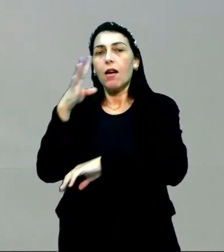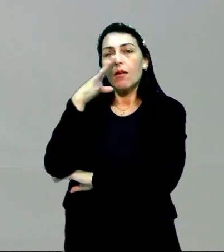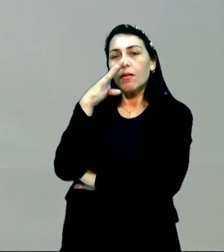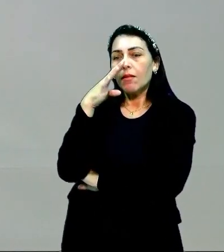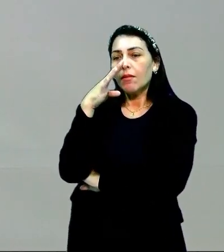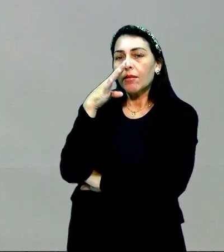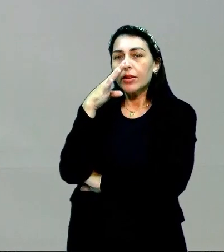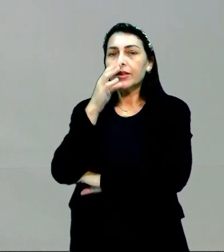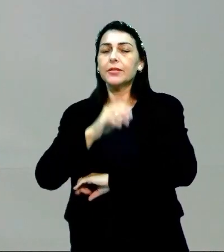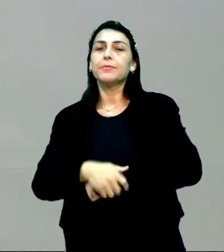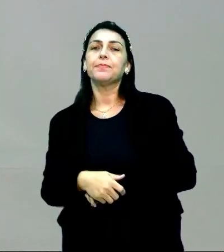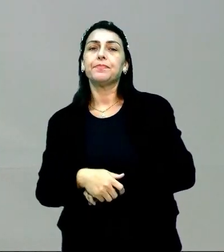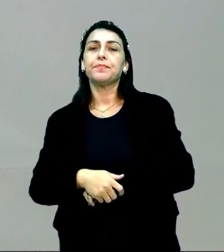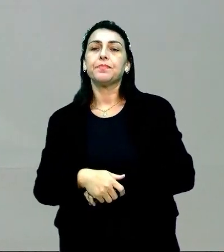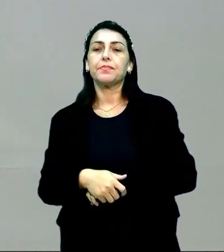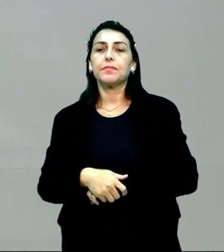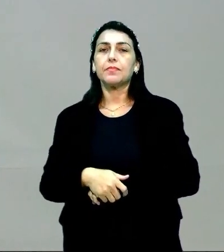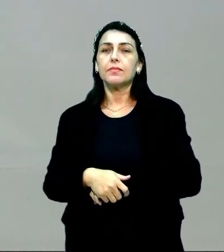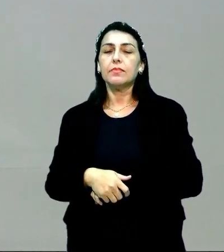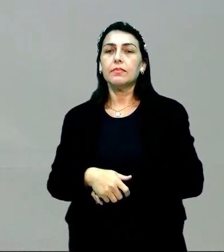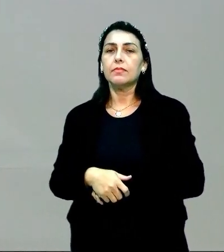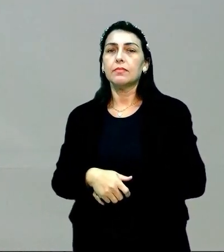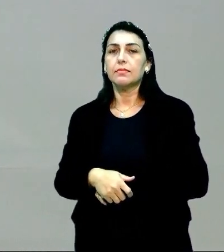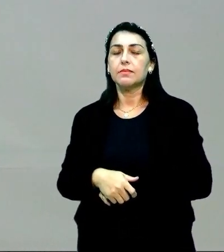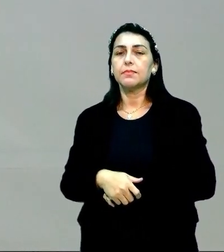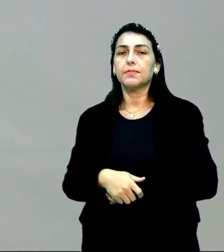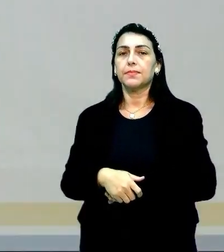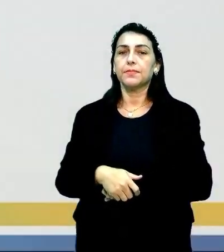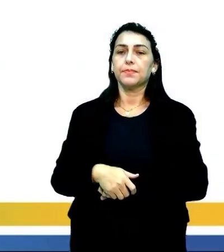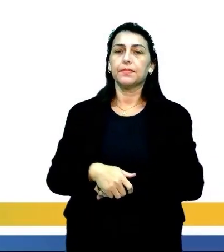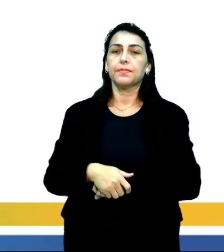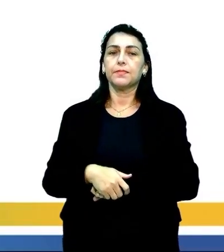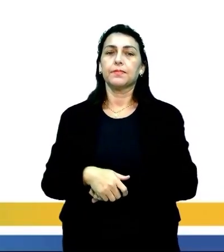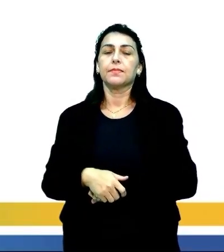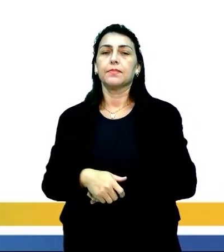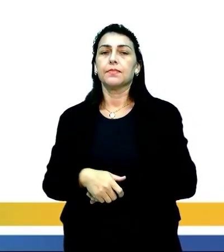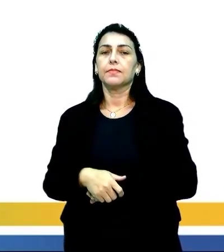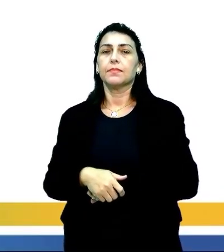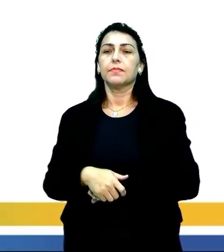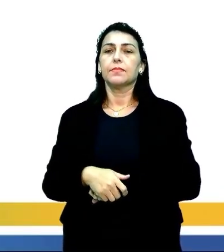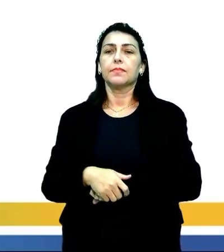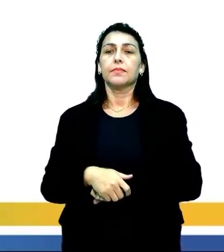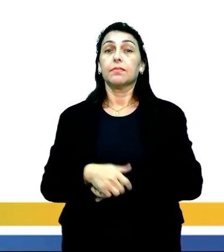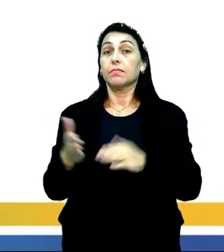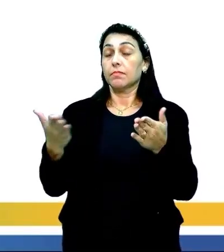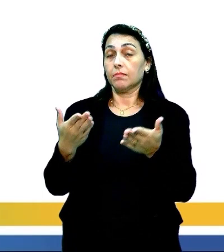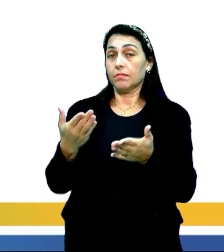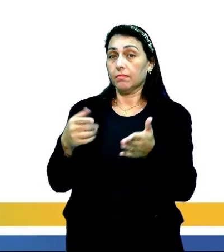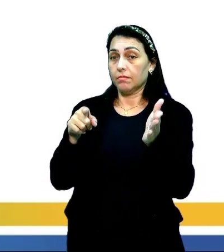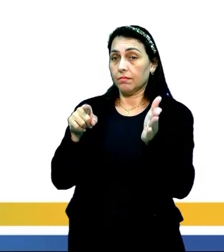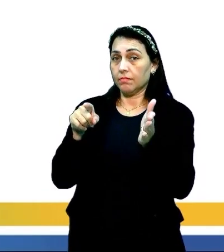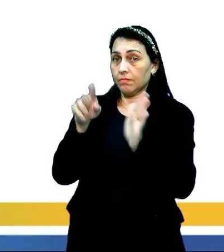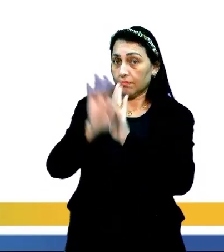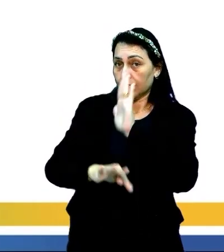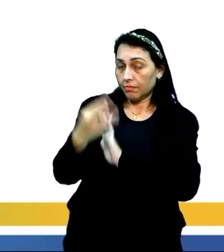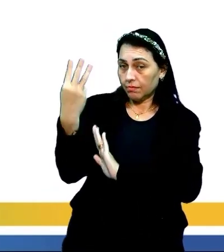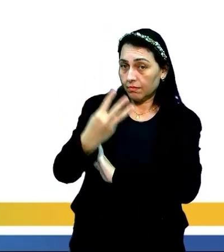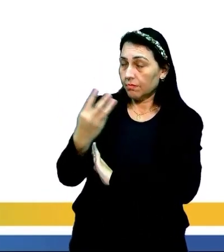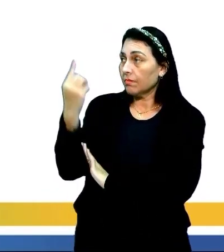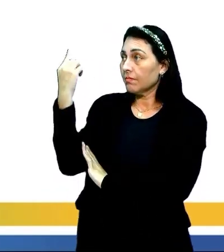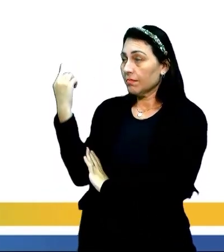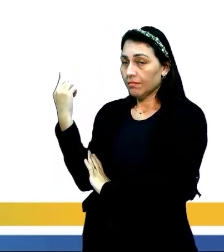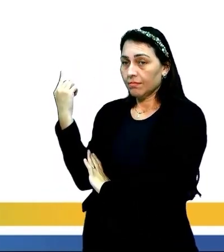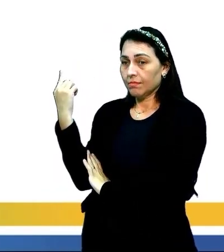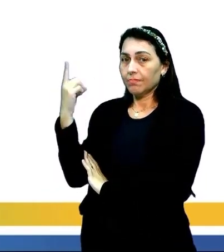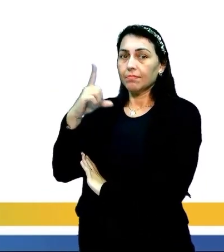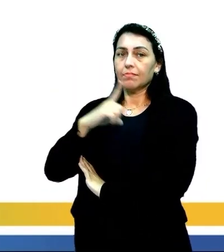e prestigia, né? A superprodução cinematográfica. Isso. E aí, no texto 3, nós